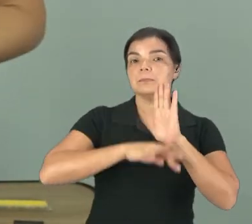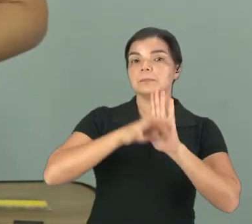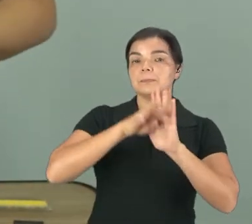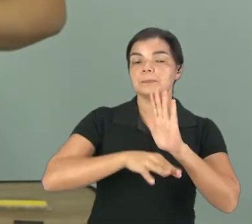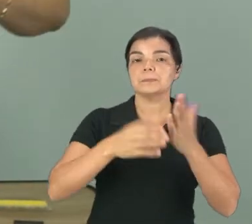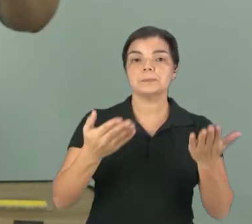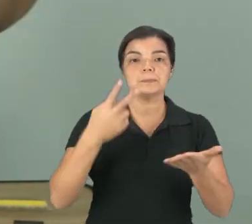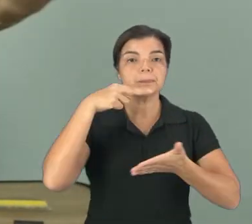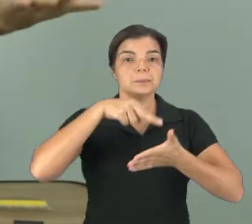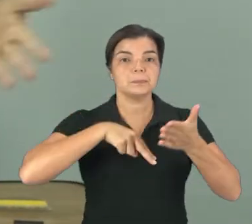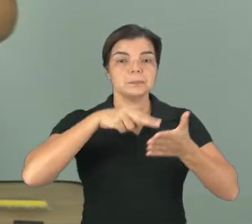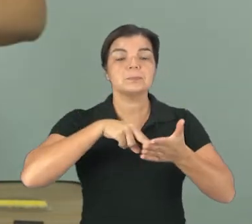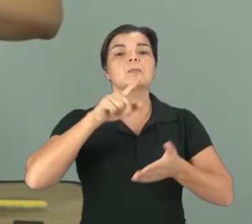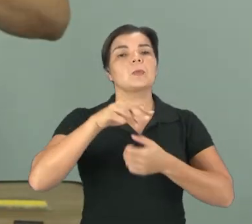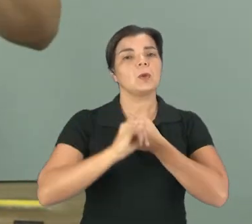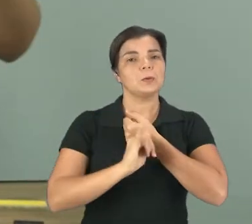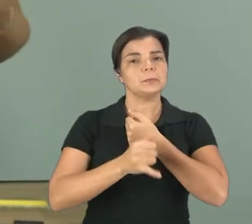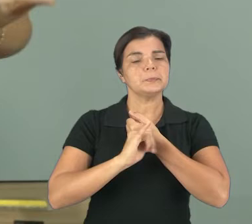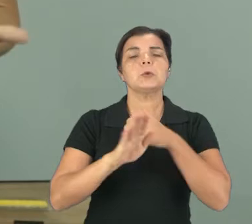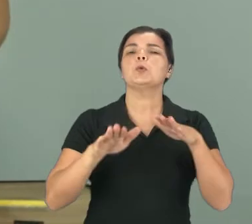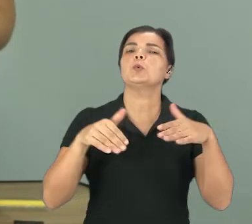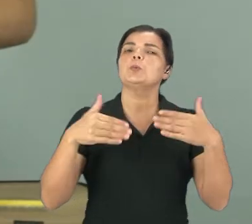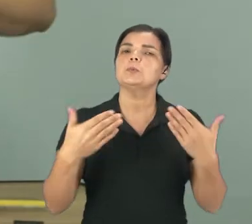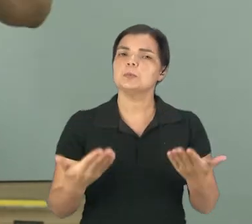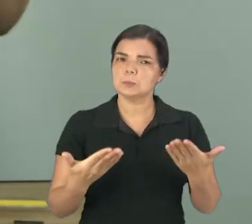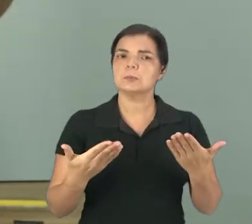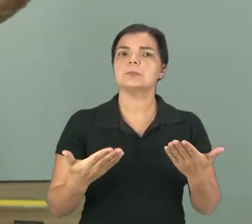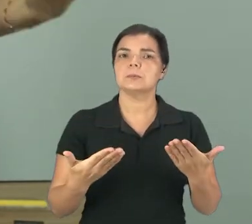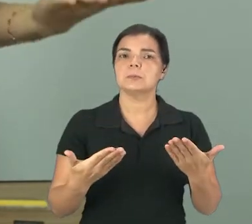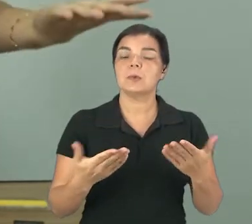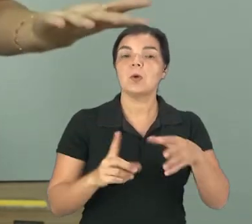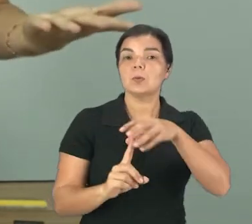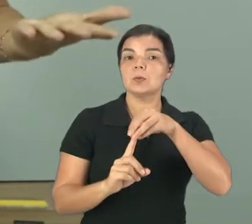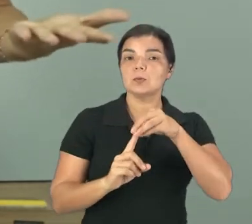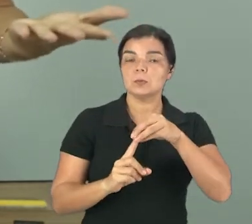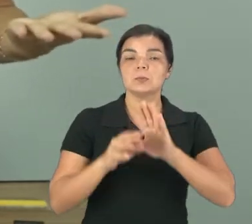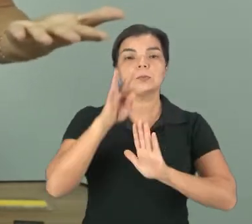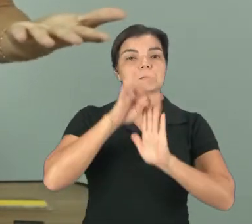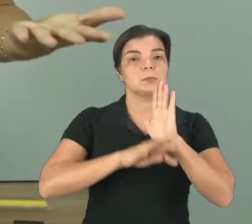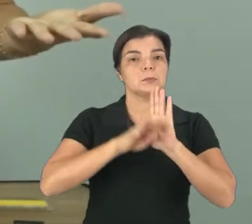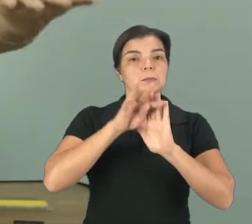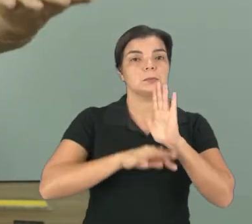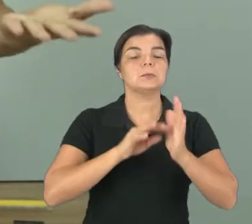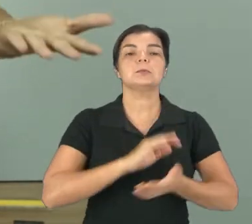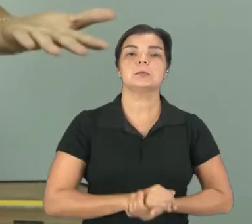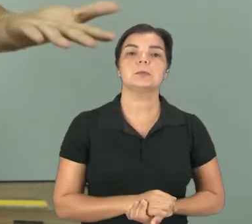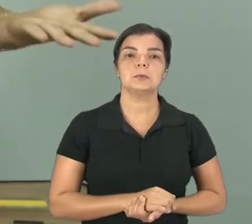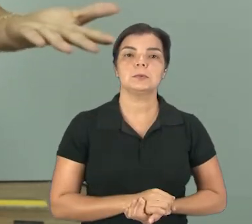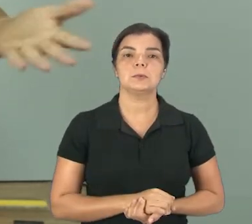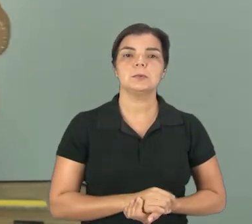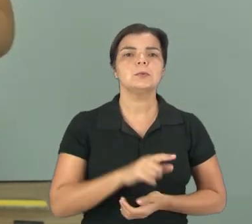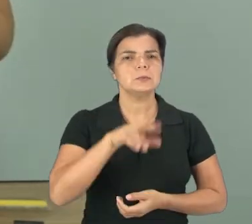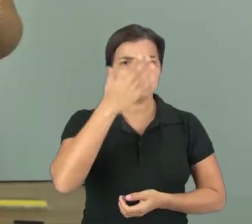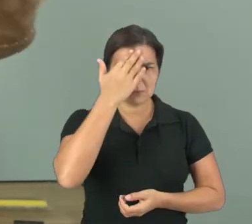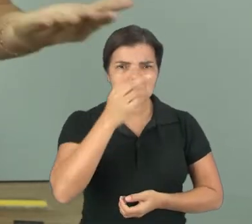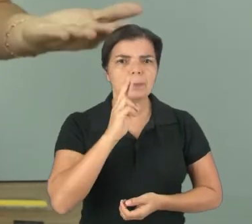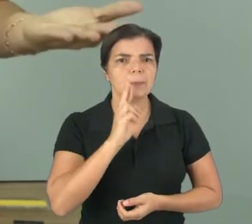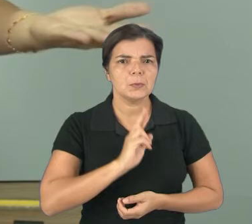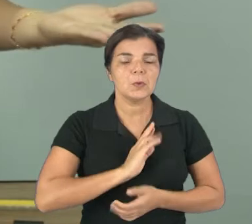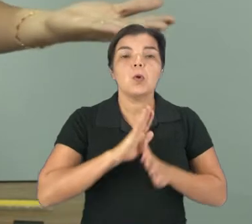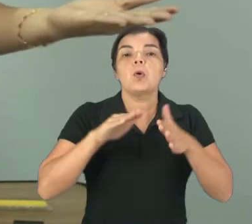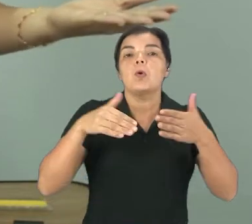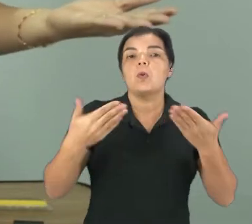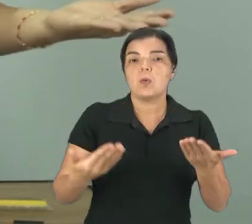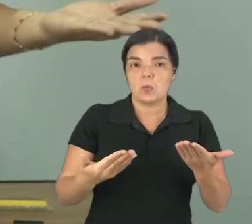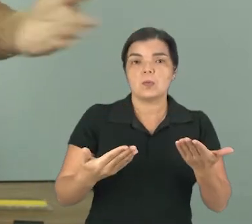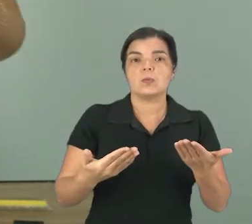nós acabamos de ler é uma fábula. E qual será a função desse texto? Você sabe me dizer qual seria a